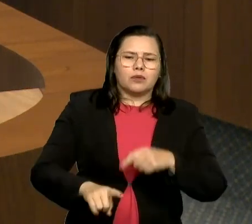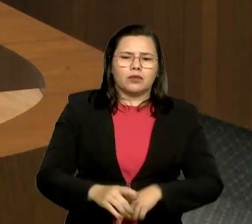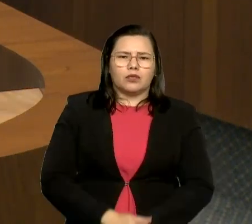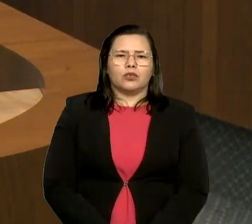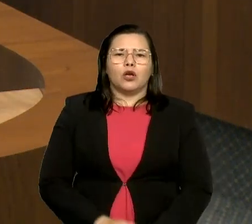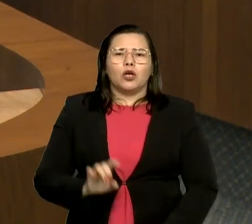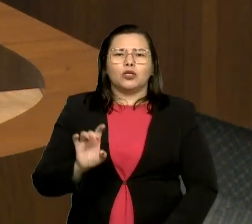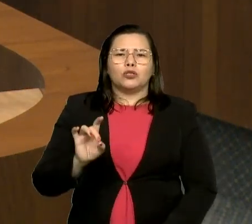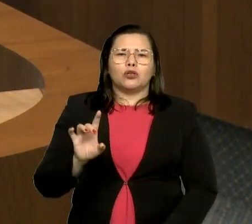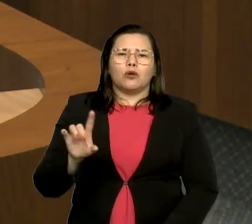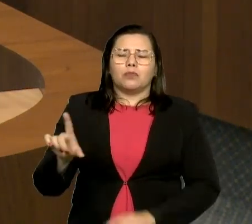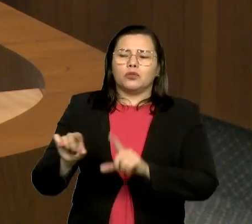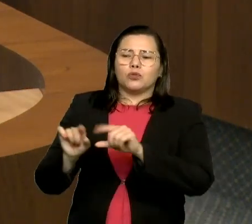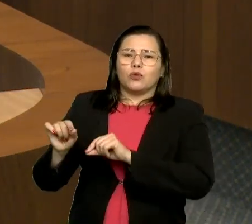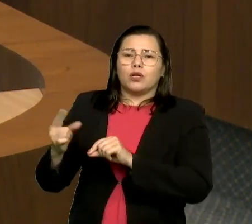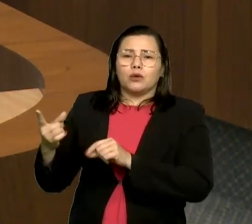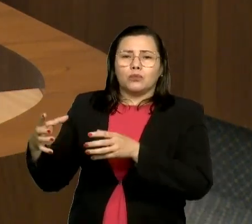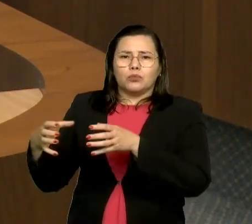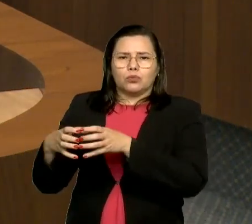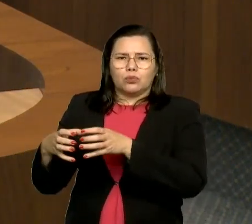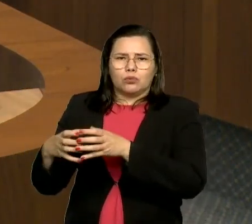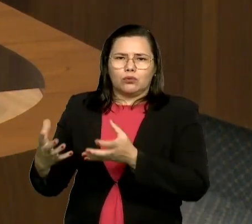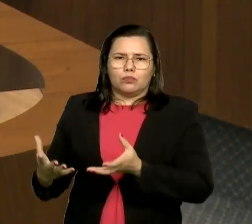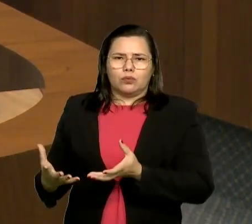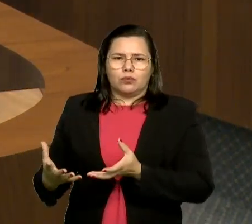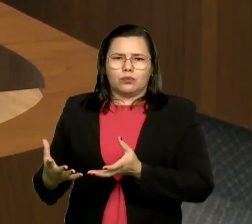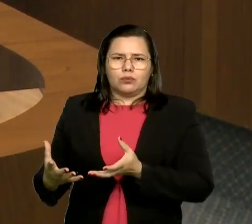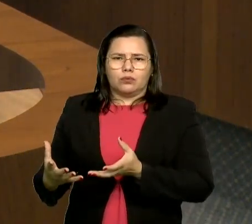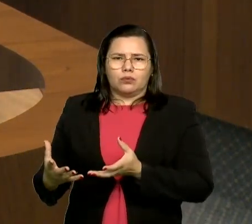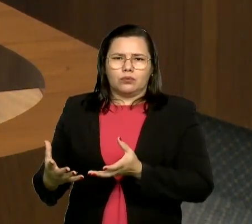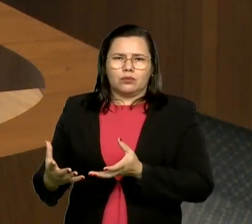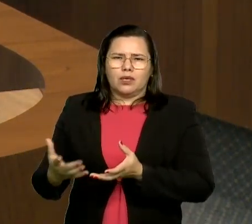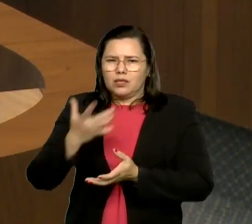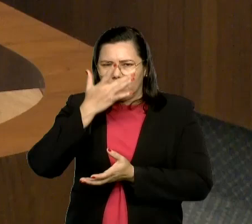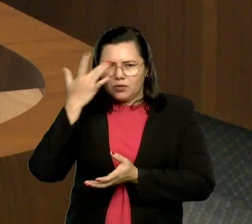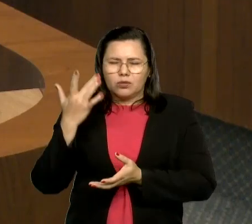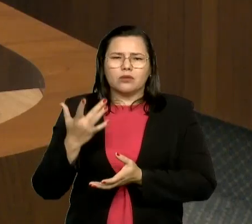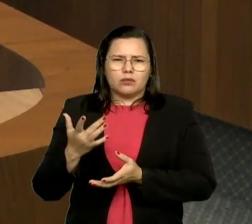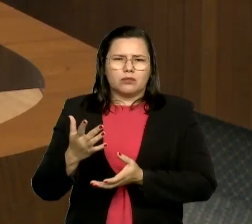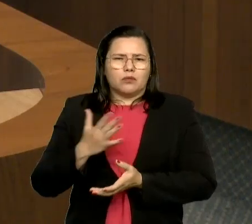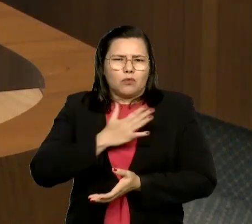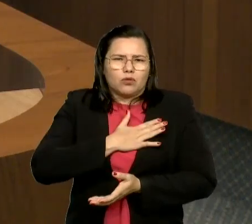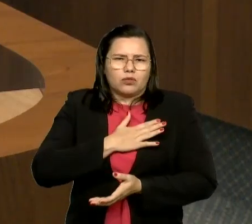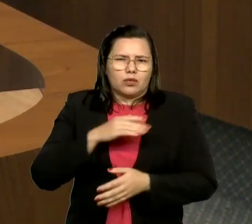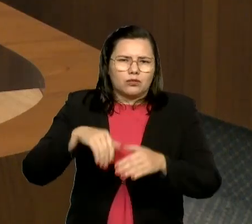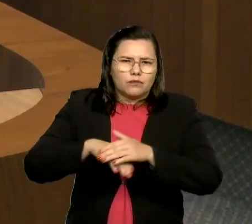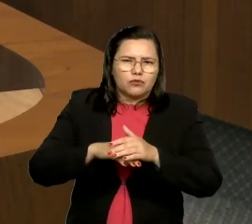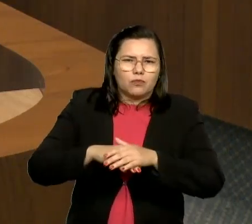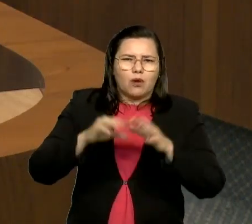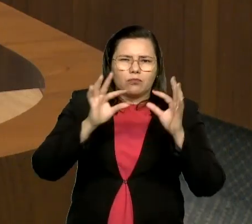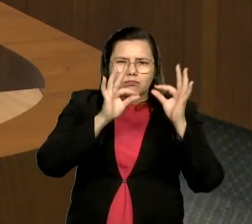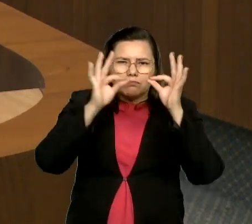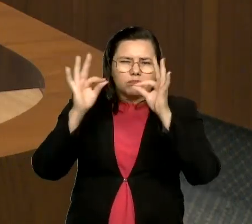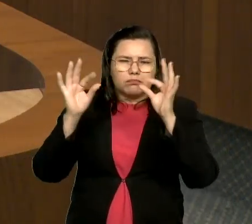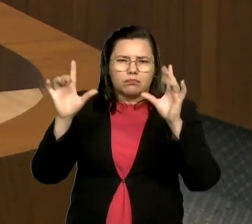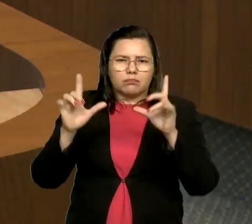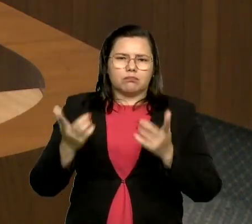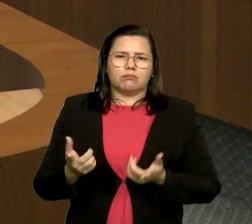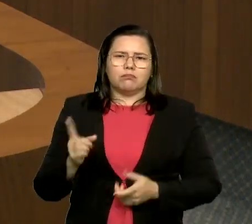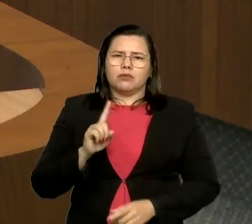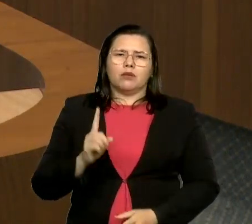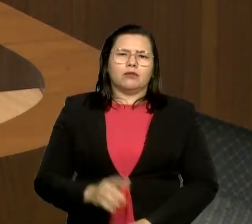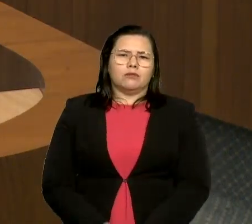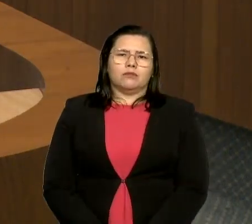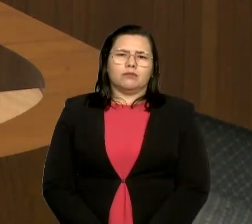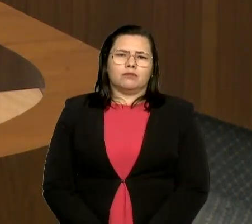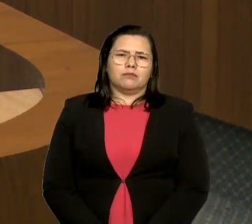seria? Alguém ia assistir? Não. Então a política também perde quando nós fazemos as coisas com regras